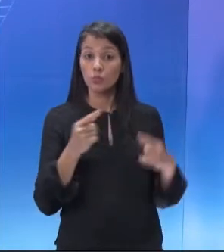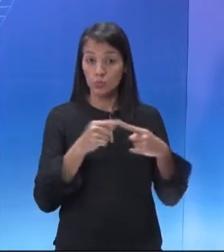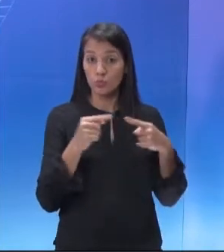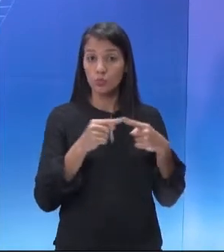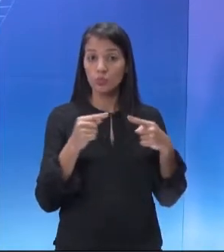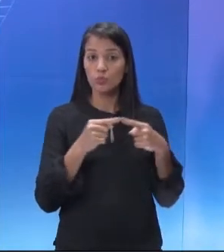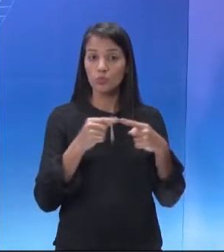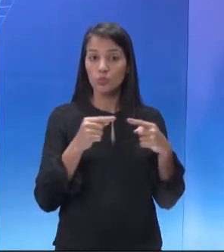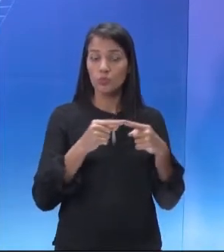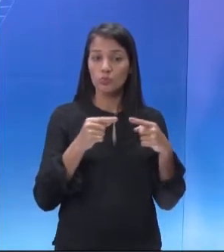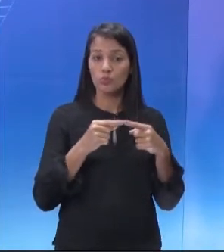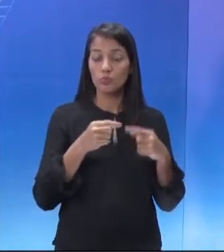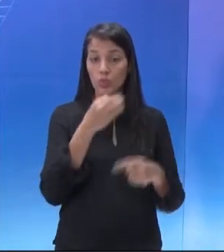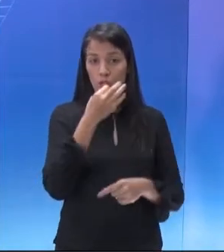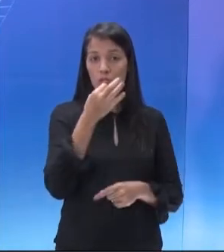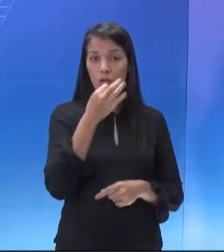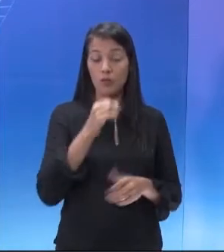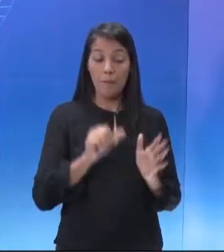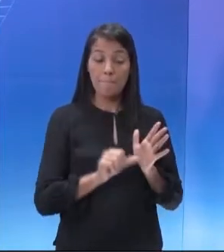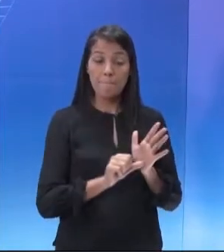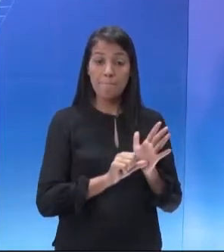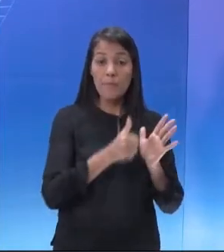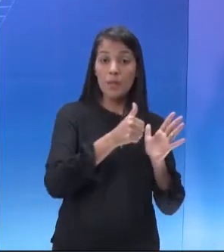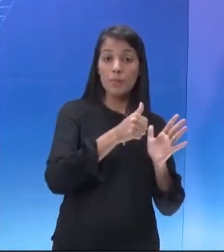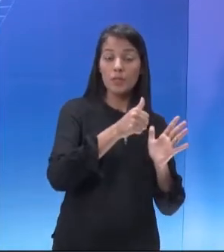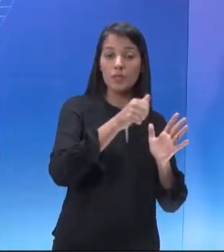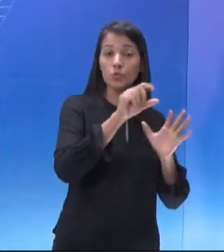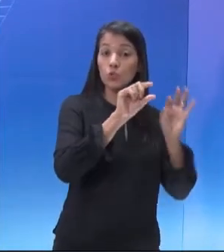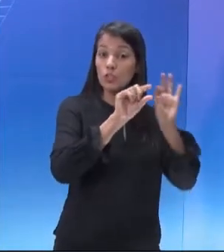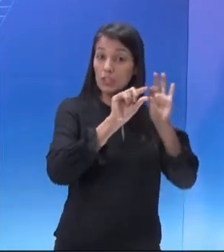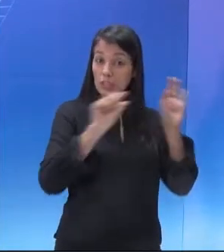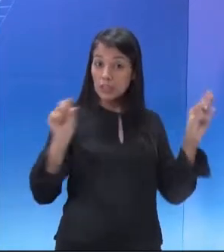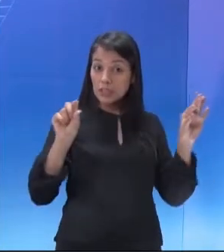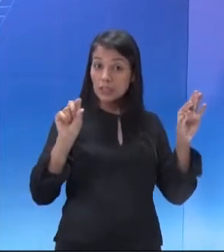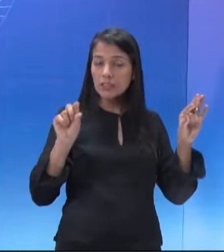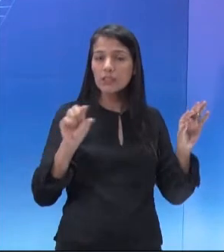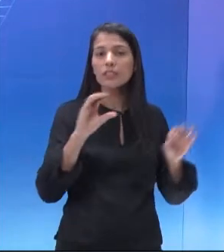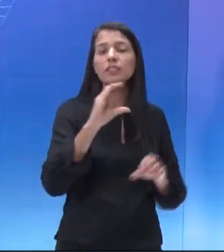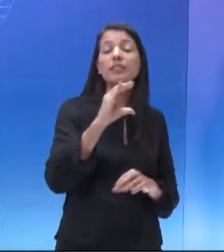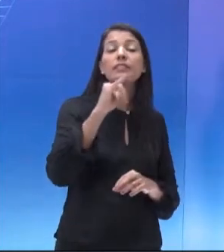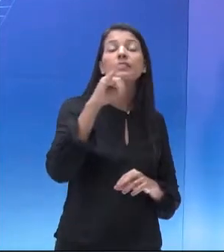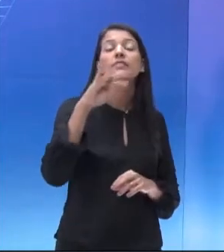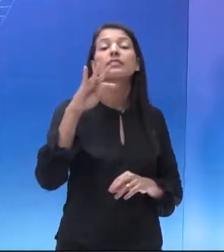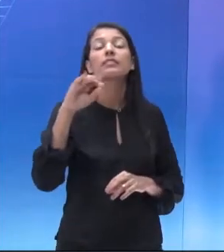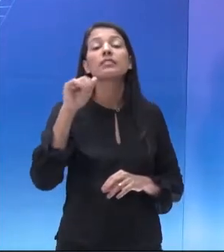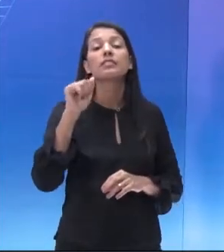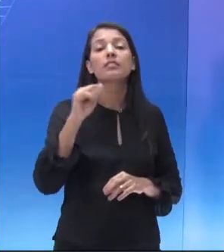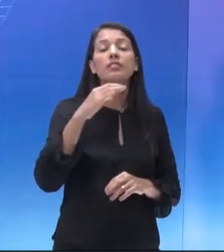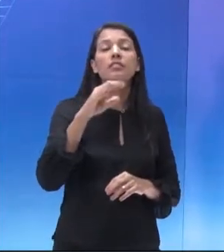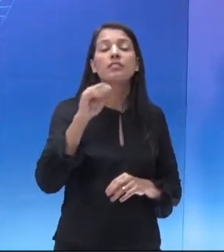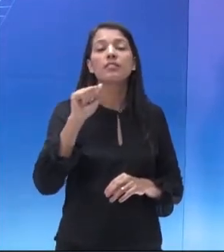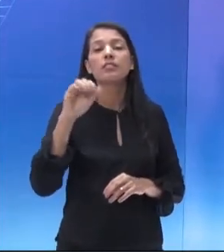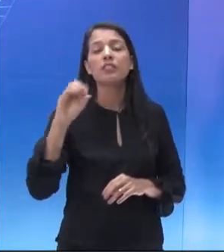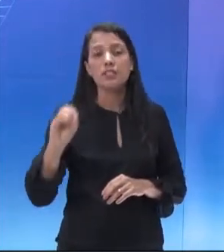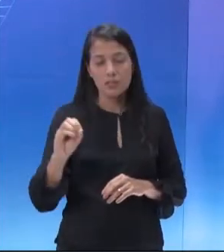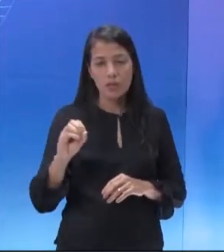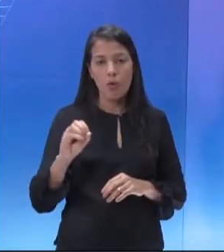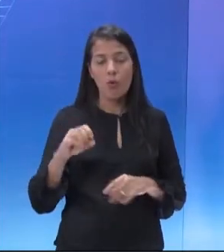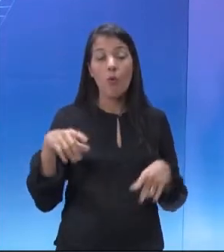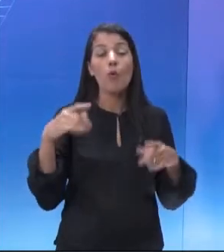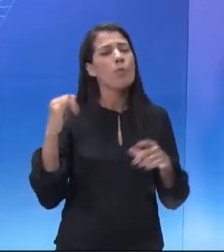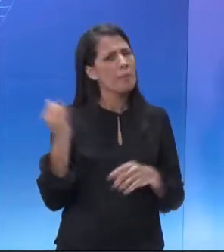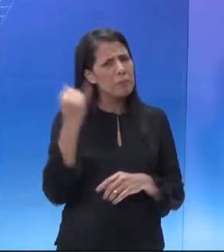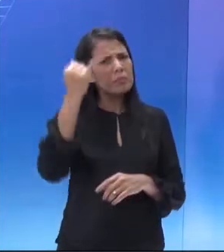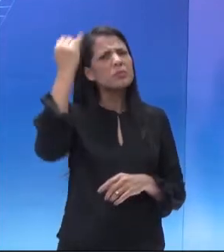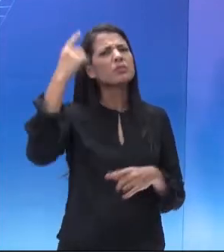citação. E a citação é importante porque você, na citação, demonstra que você